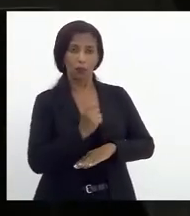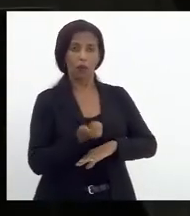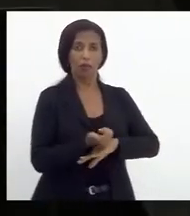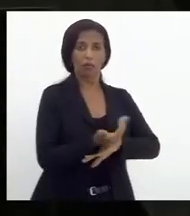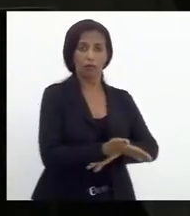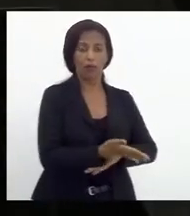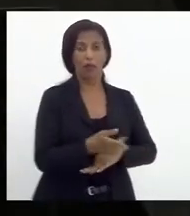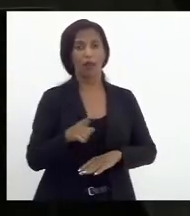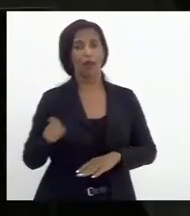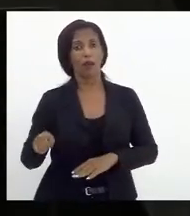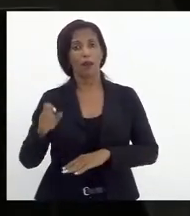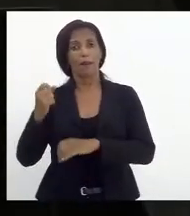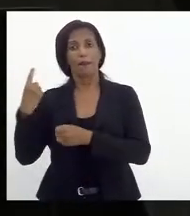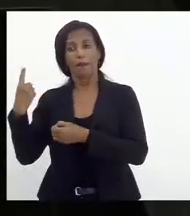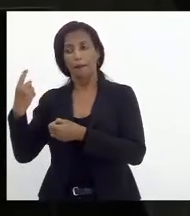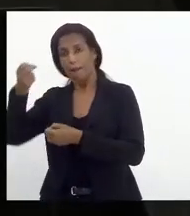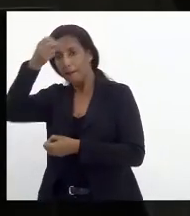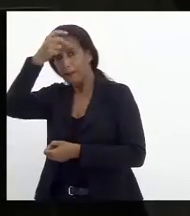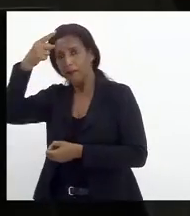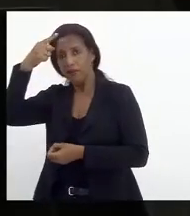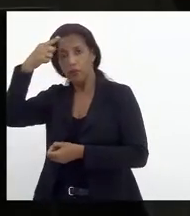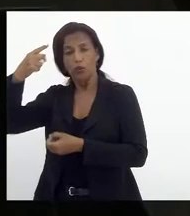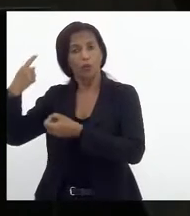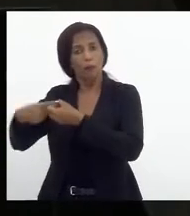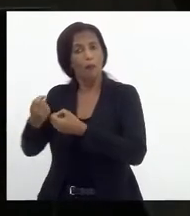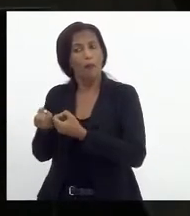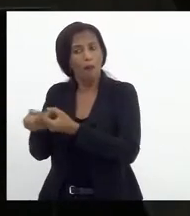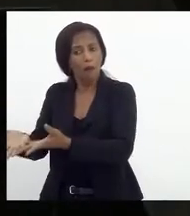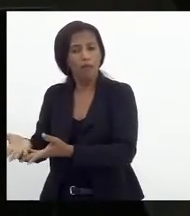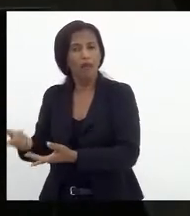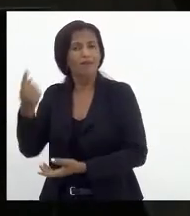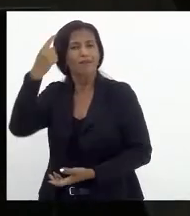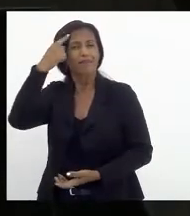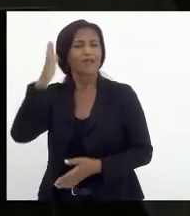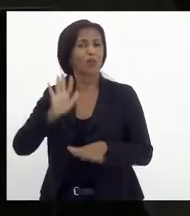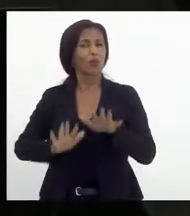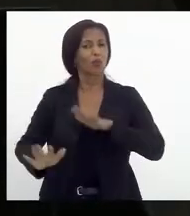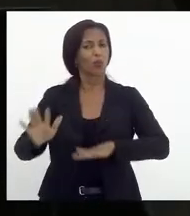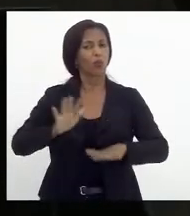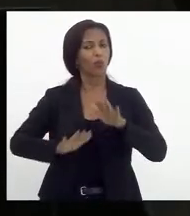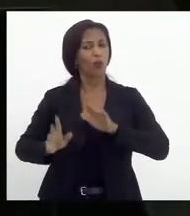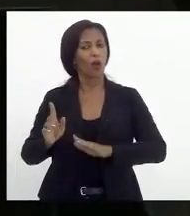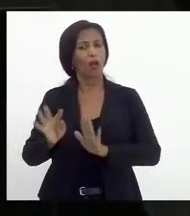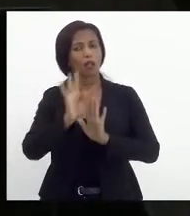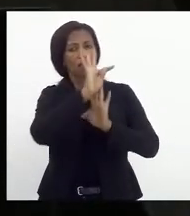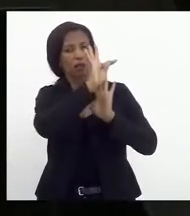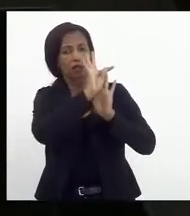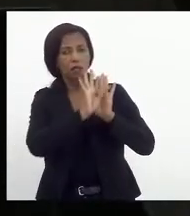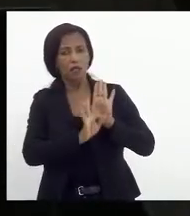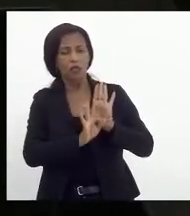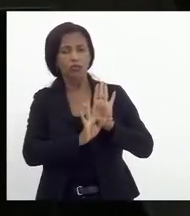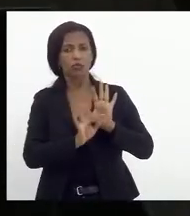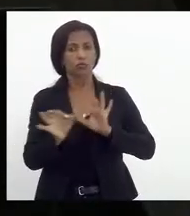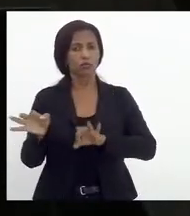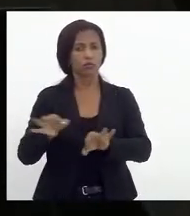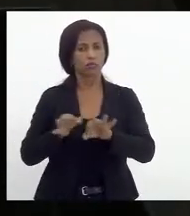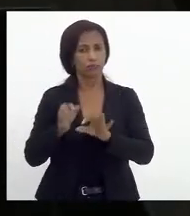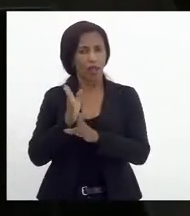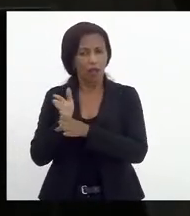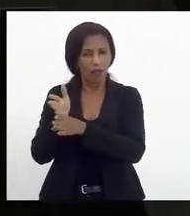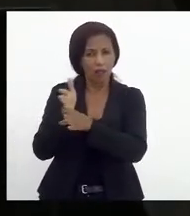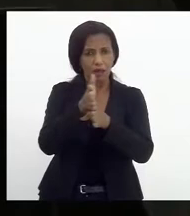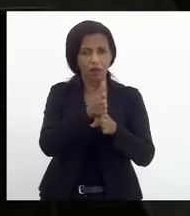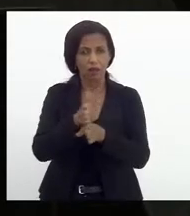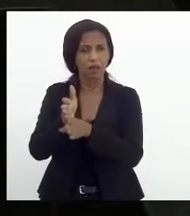de escolaridade, o município pode oferecer. Por isso que é preciso pensar com muito cuidado o texto desse projeto. A linha da política